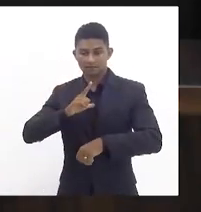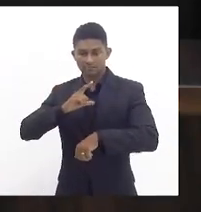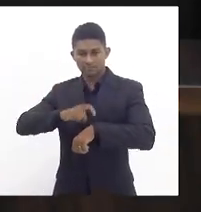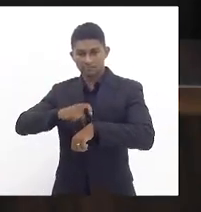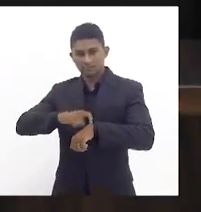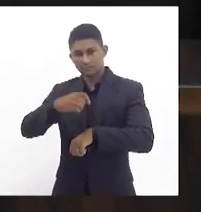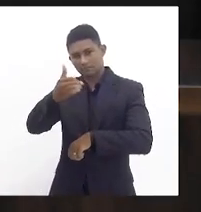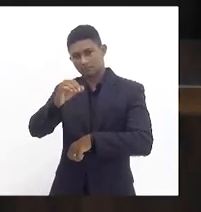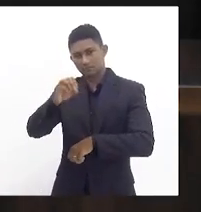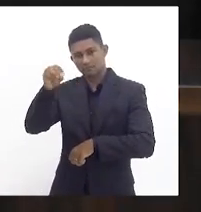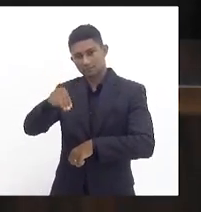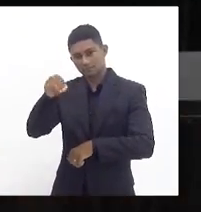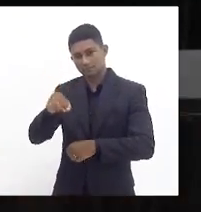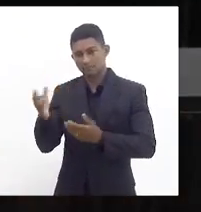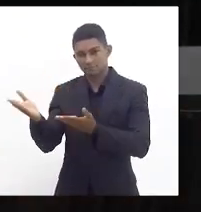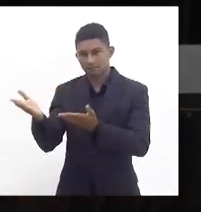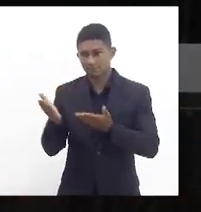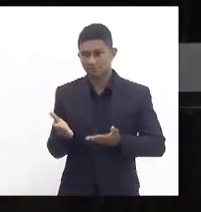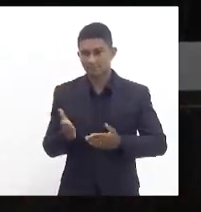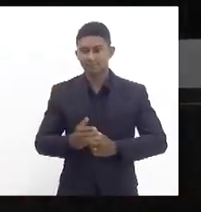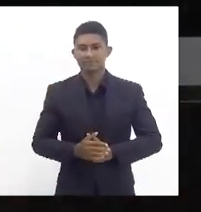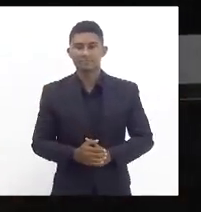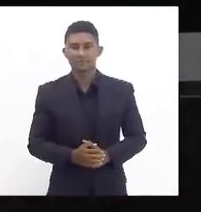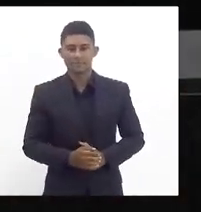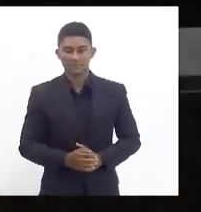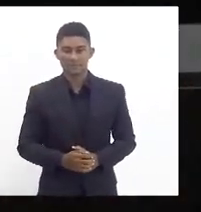10 minutos no tempo regimental.